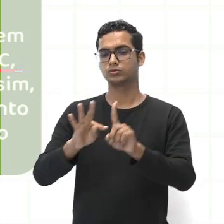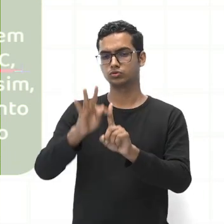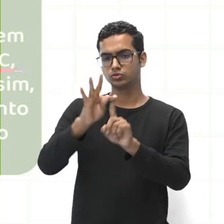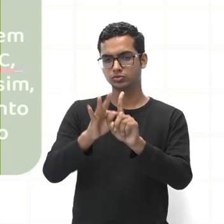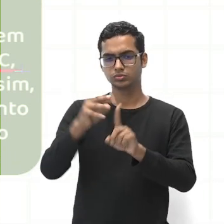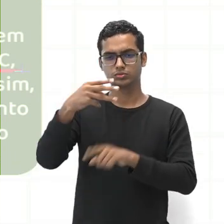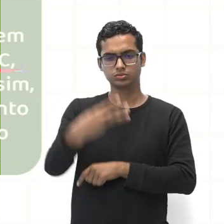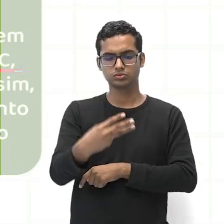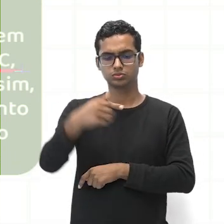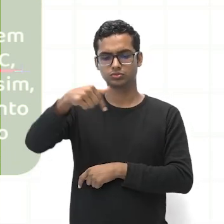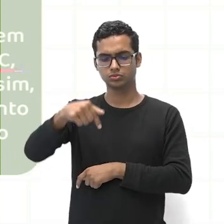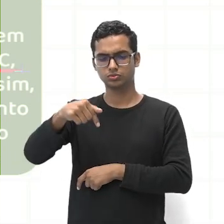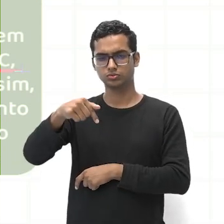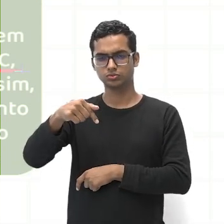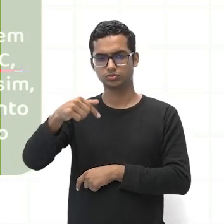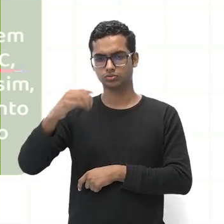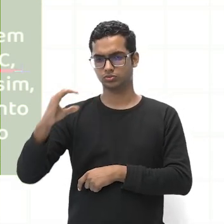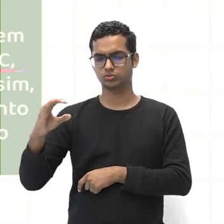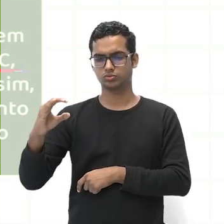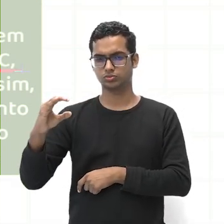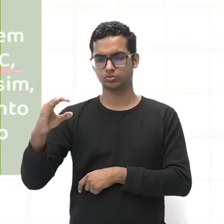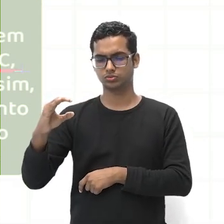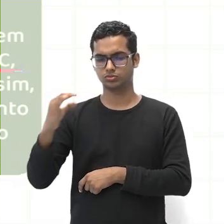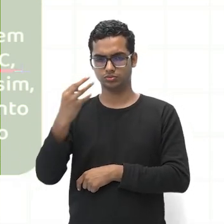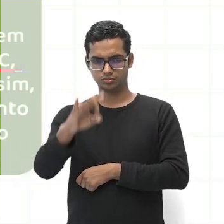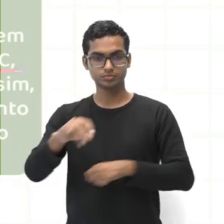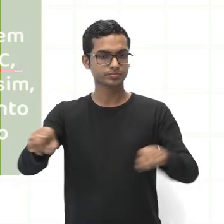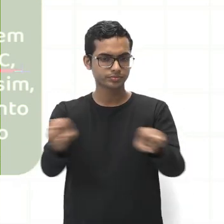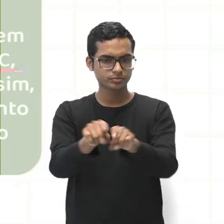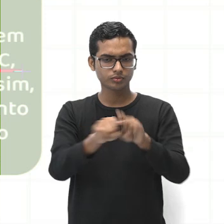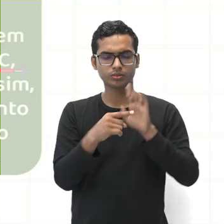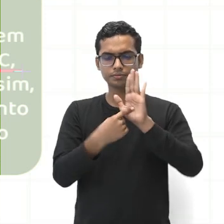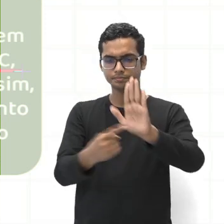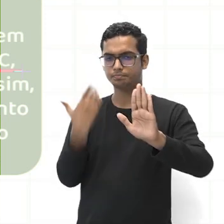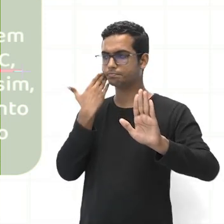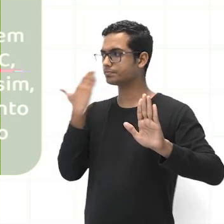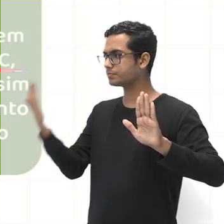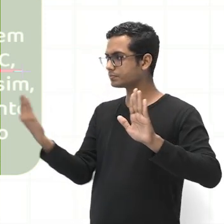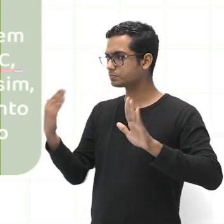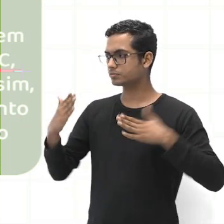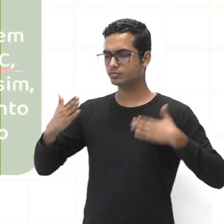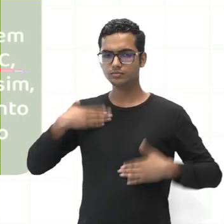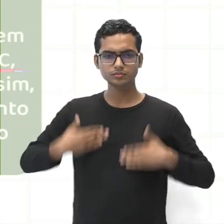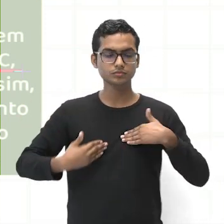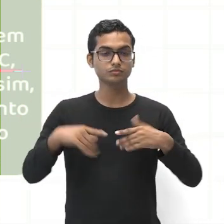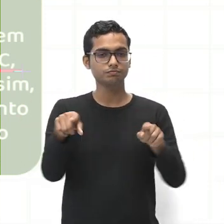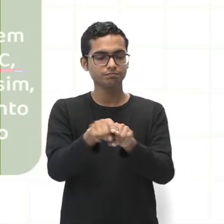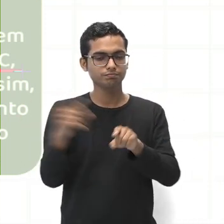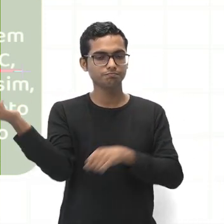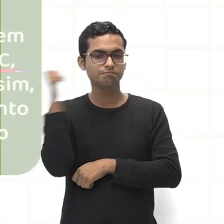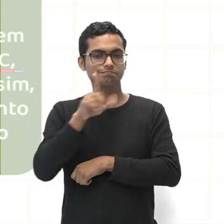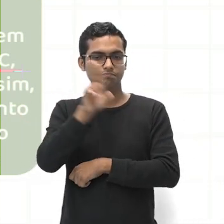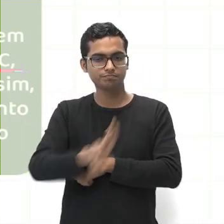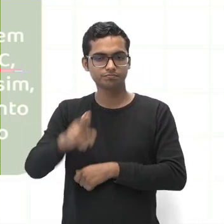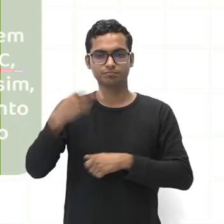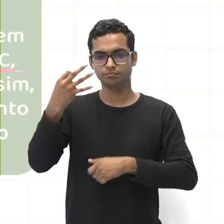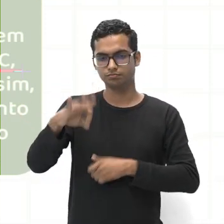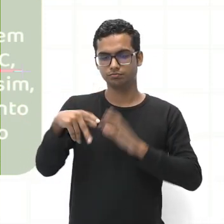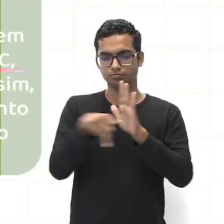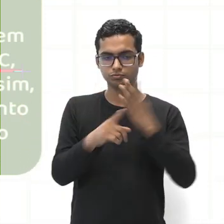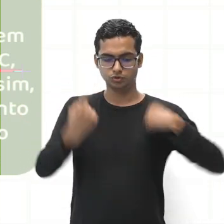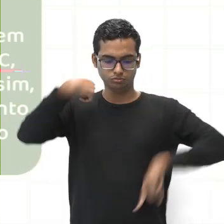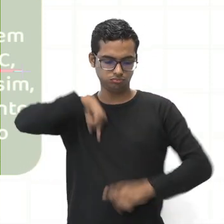37 graus Celsius, garantindo assim o funcionamento adequado do